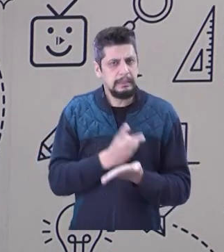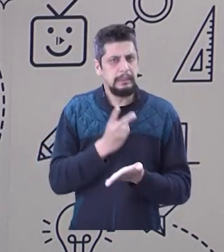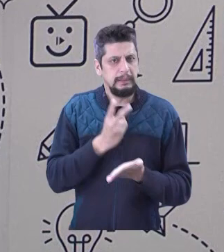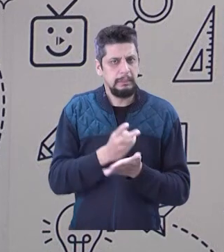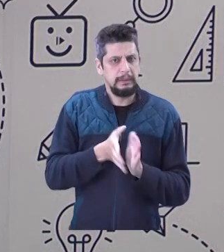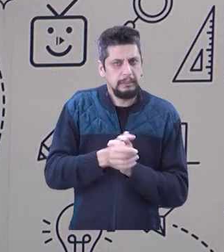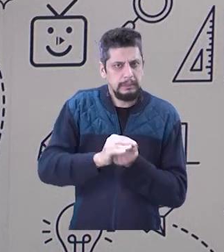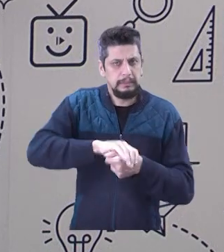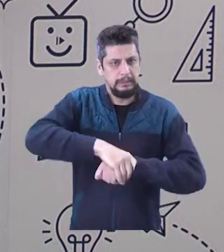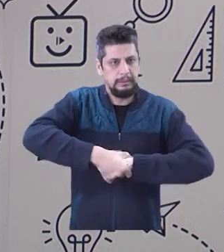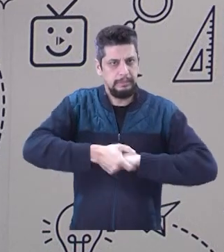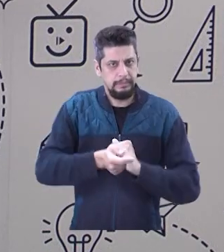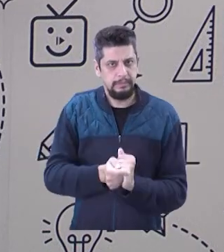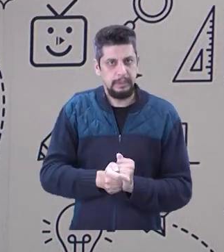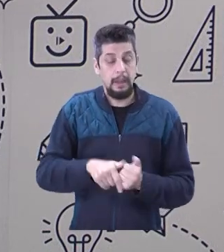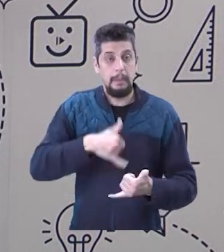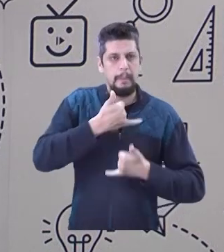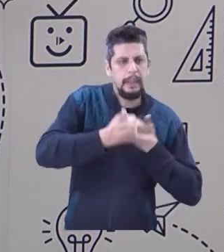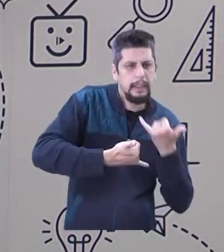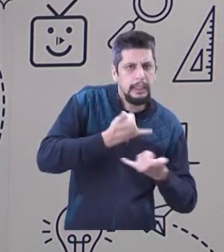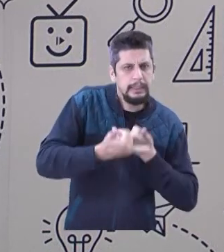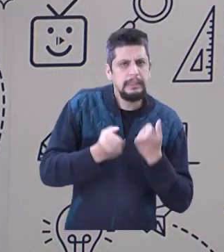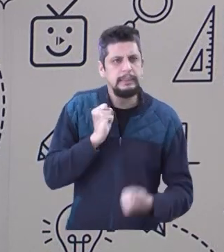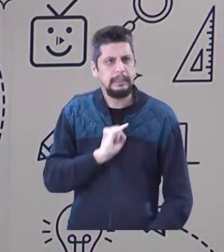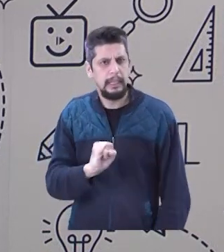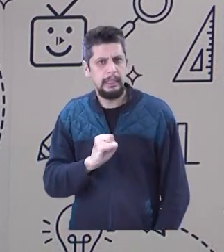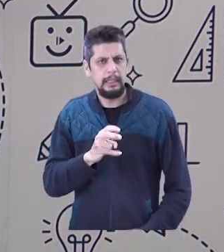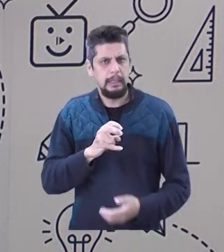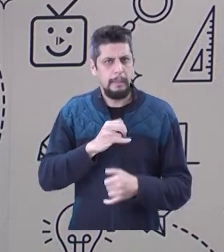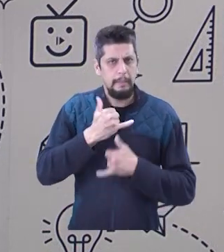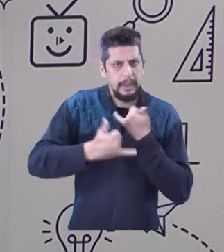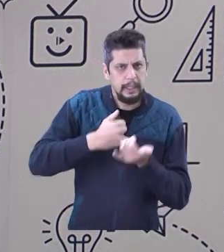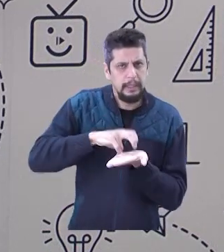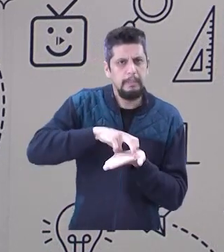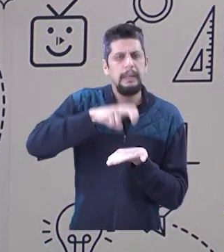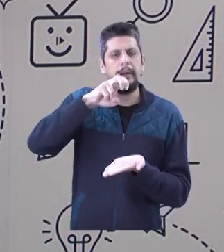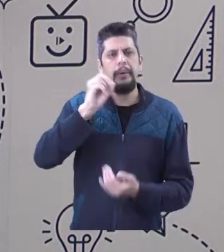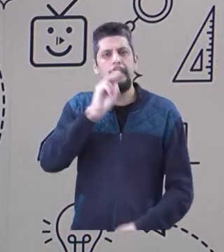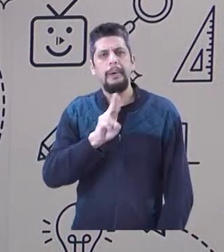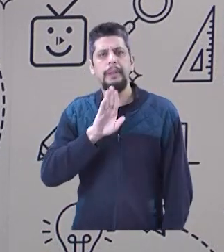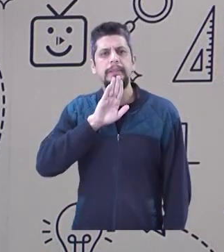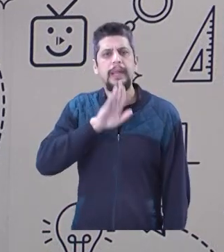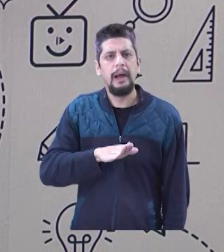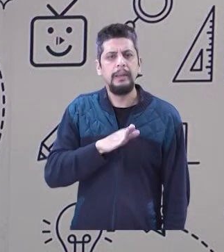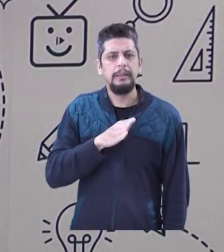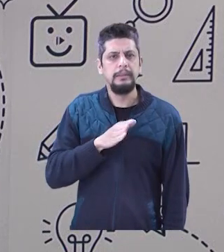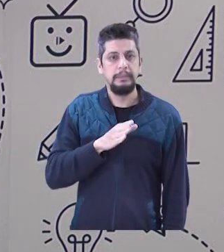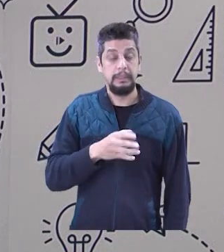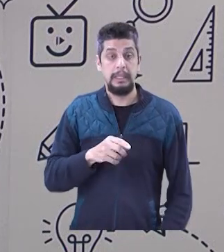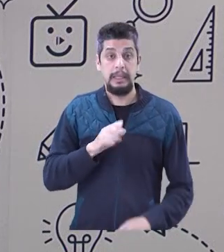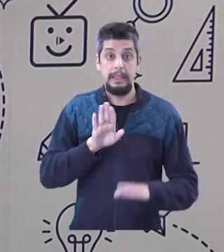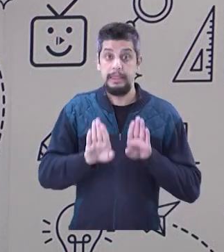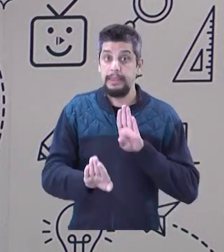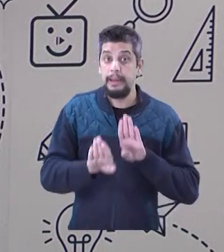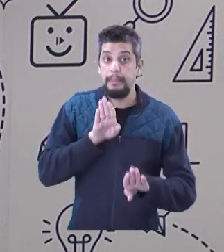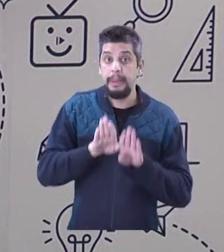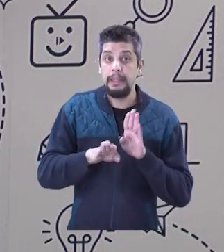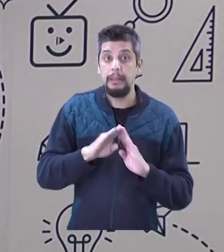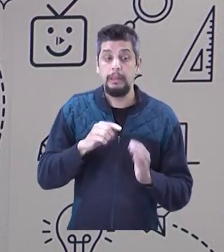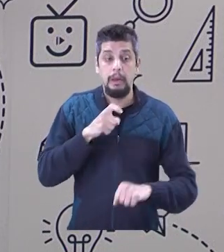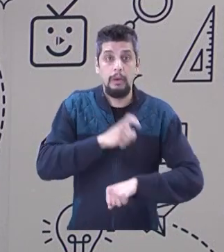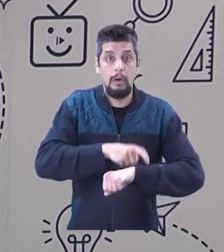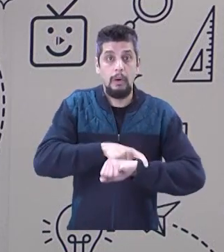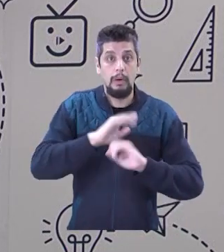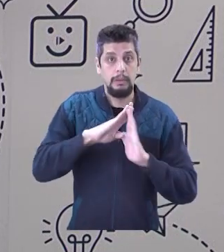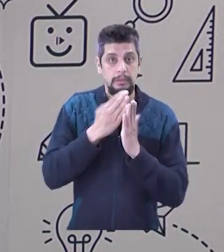não é mesmo? Isso mesmo. Brincar. Será que a gente brinca de manhã ou brinca à tarde? Conforme o horário que a gente vai para